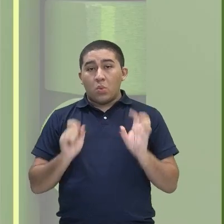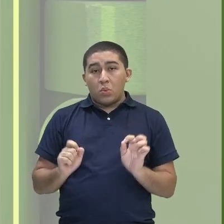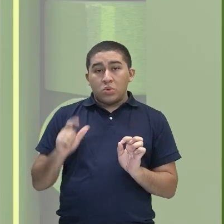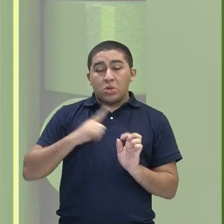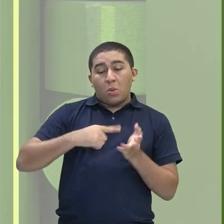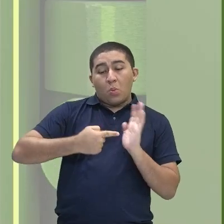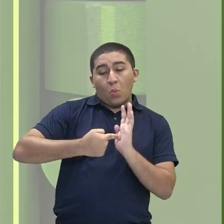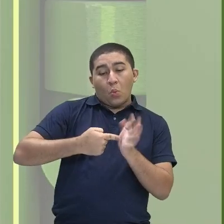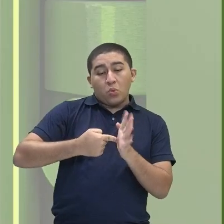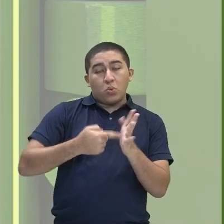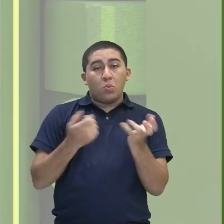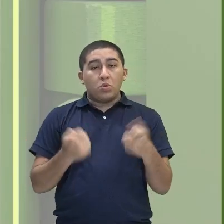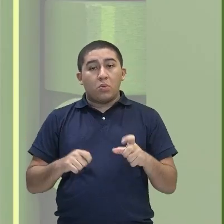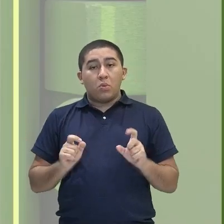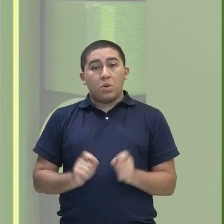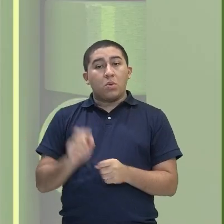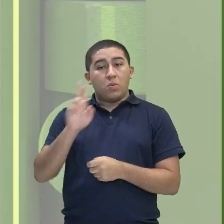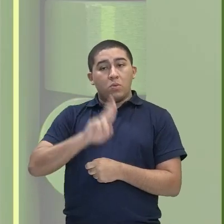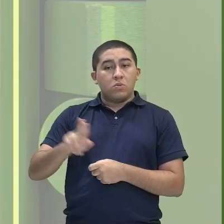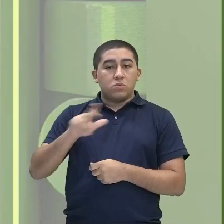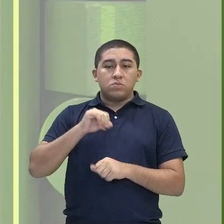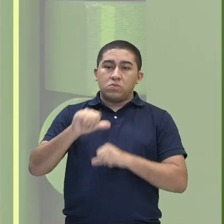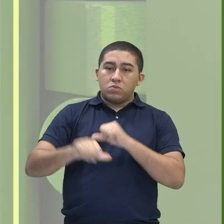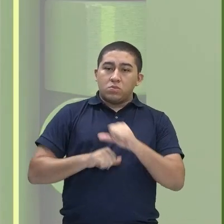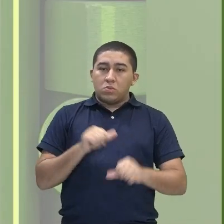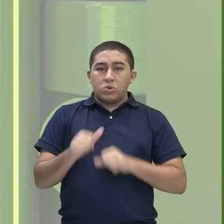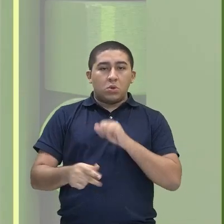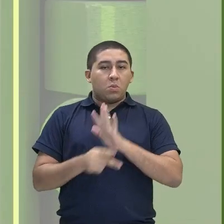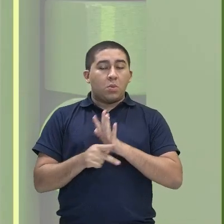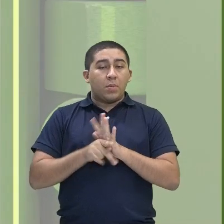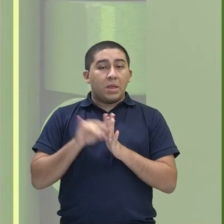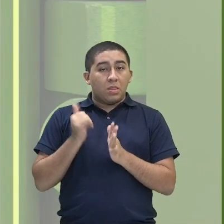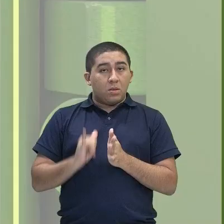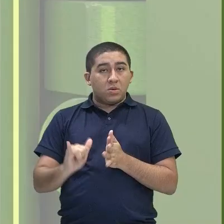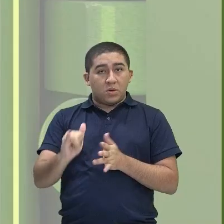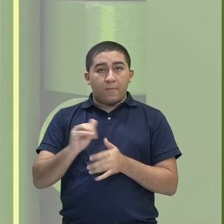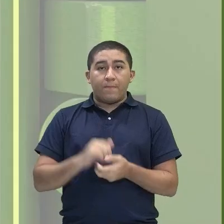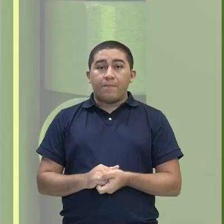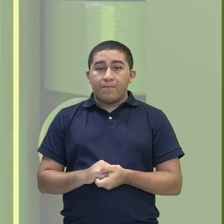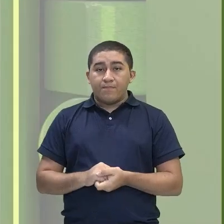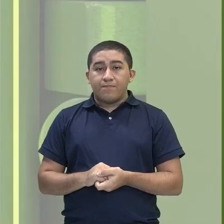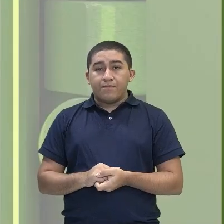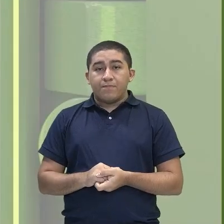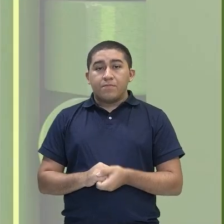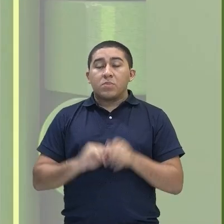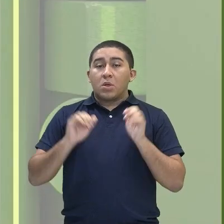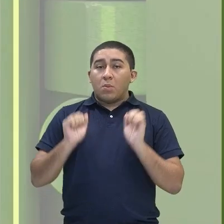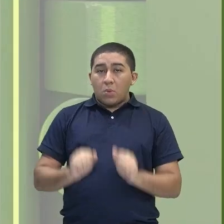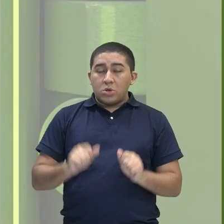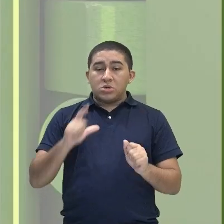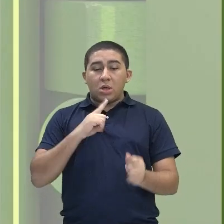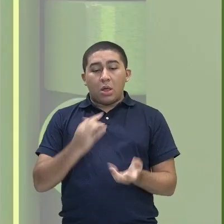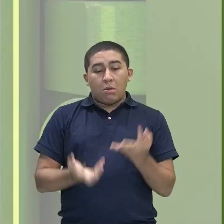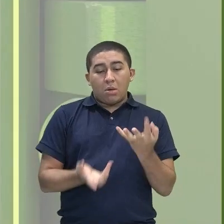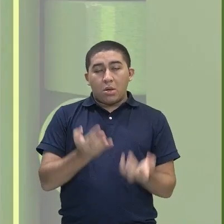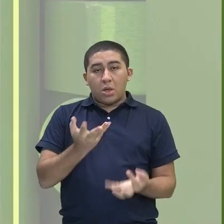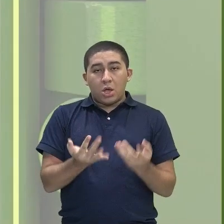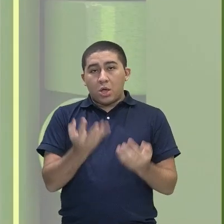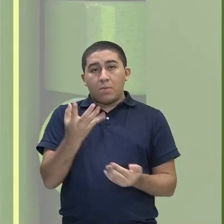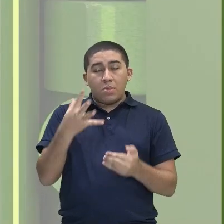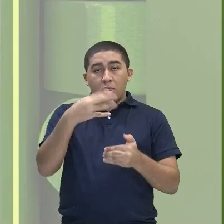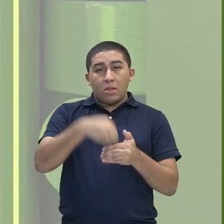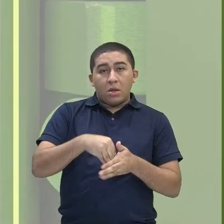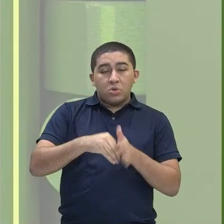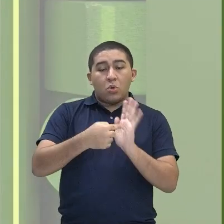eles funcionam a partir da transformação de energia, seja ela pela combustão interna na queima